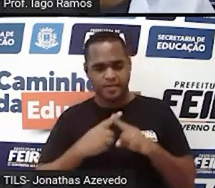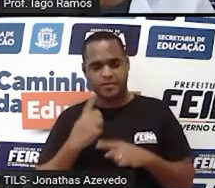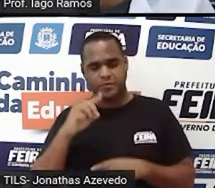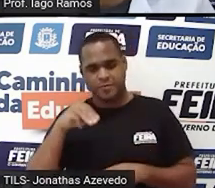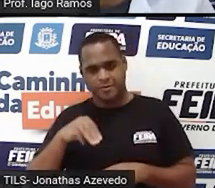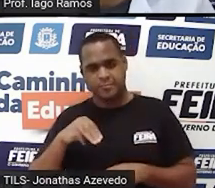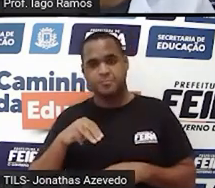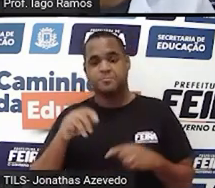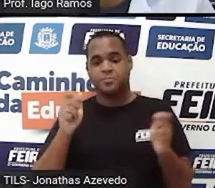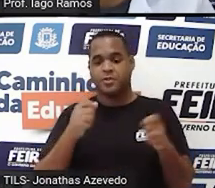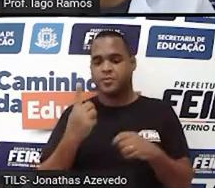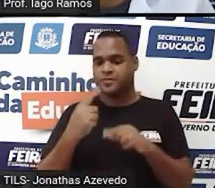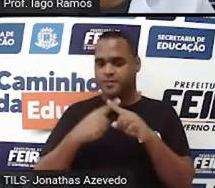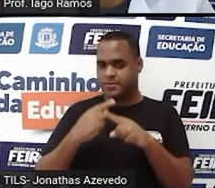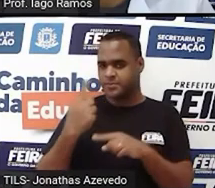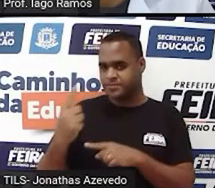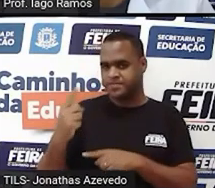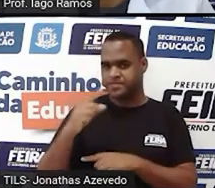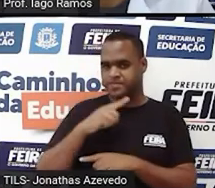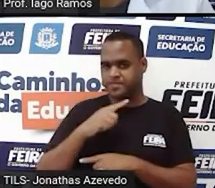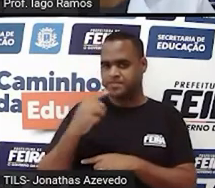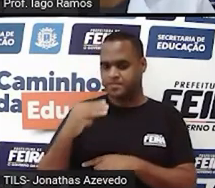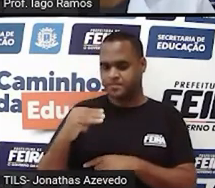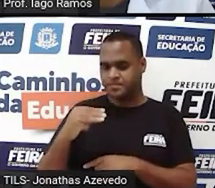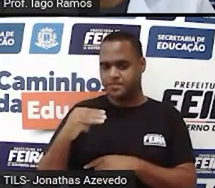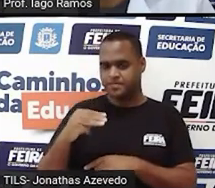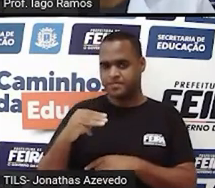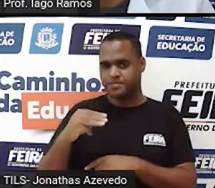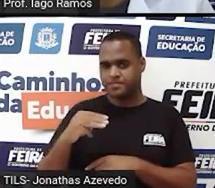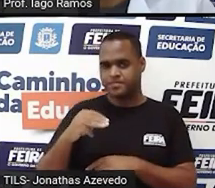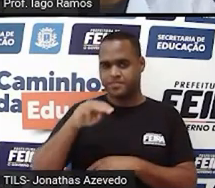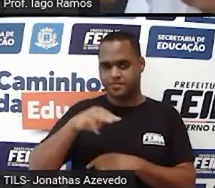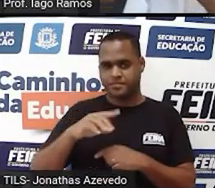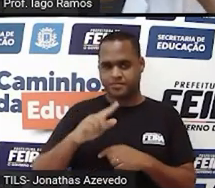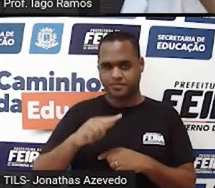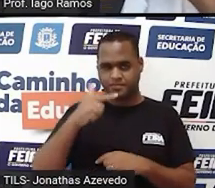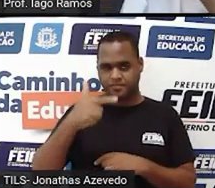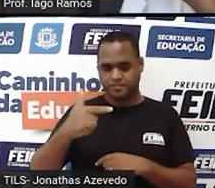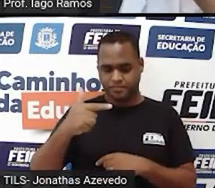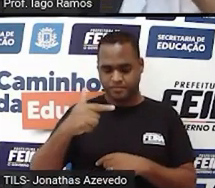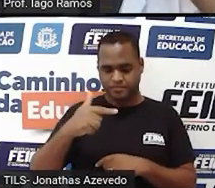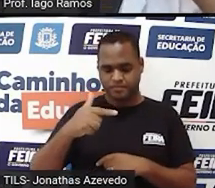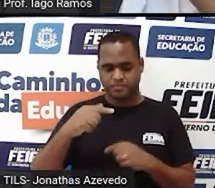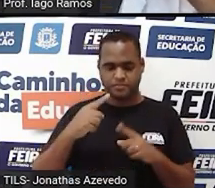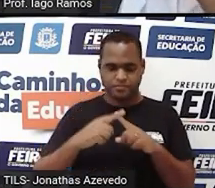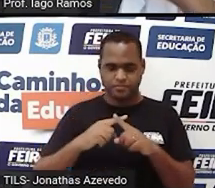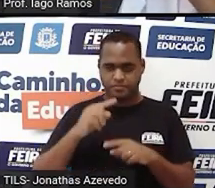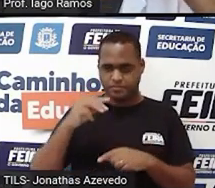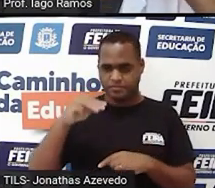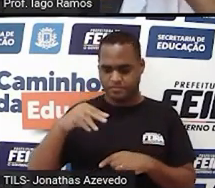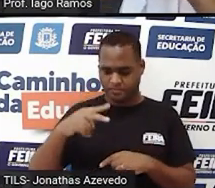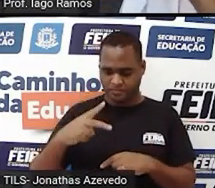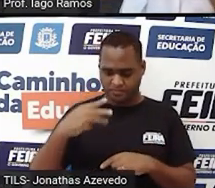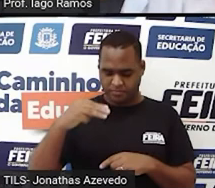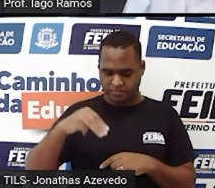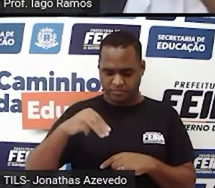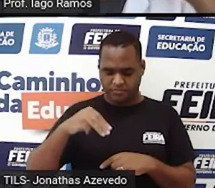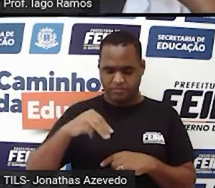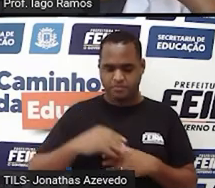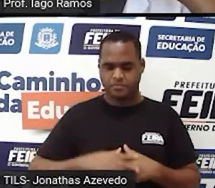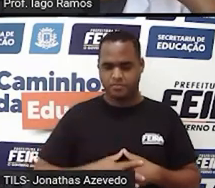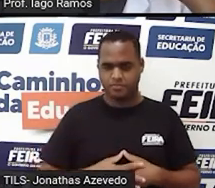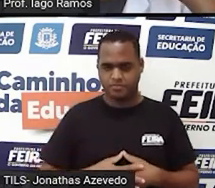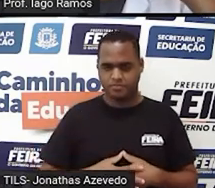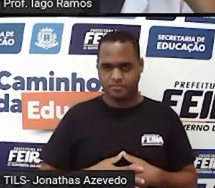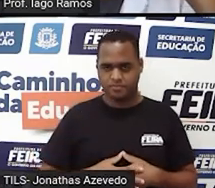fazendo um vezes um dá um metro quadrado dois metros metros quadrados são